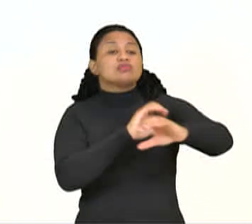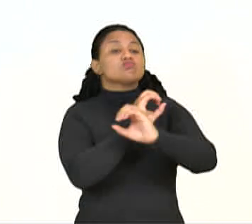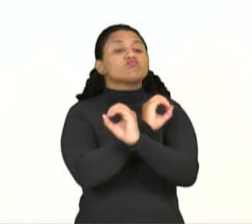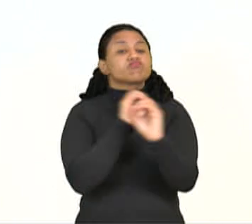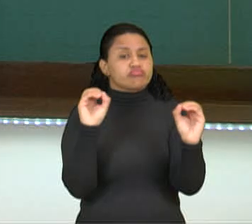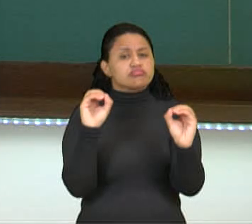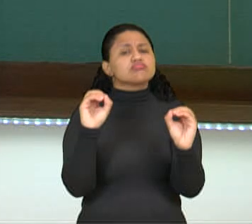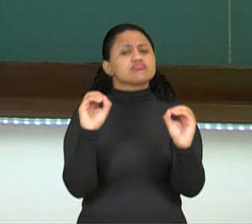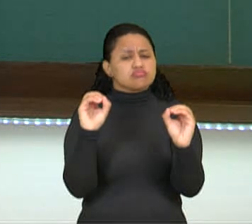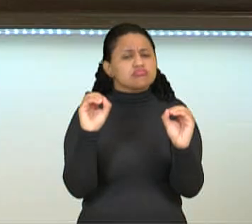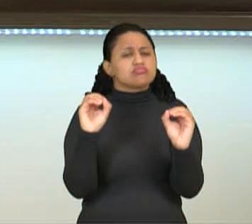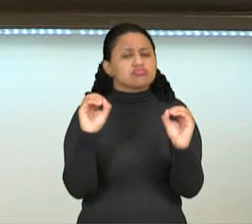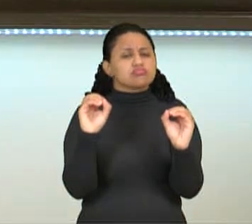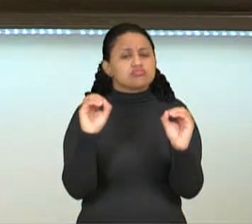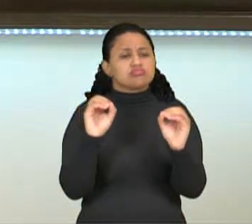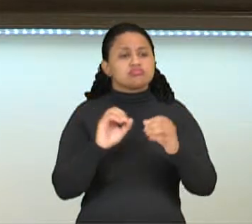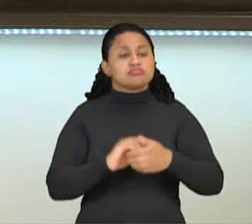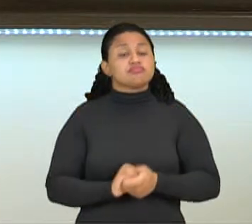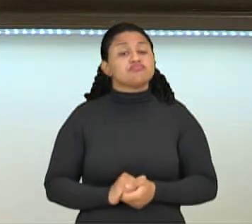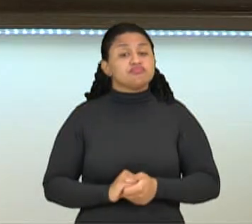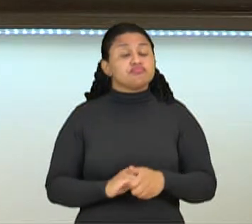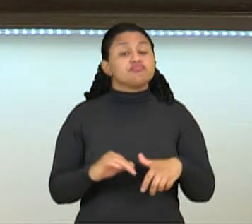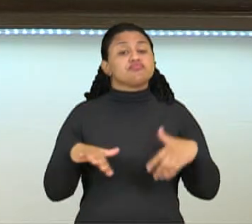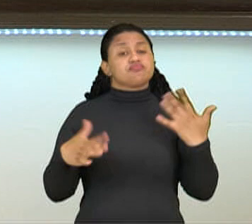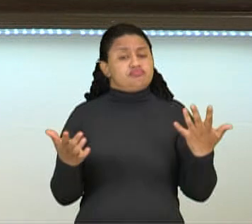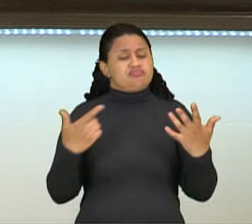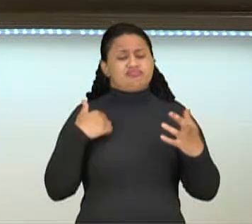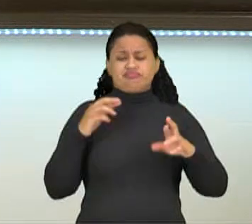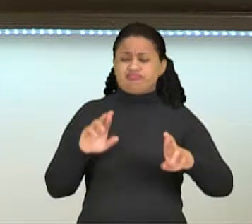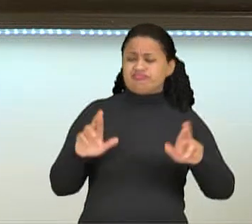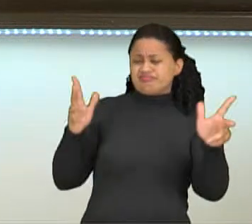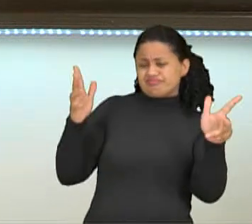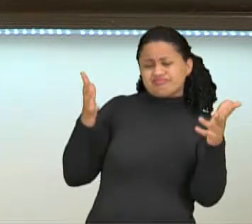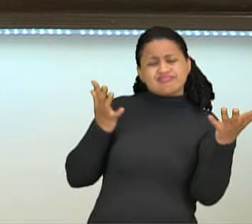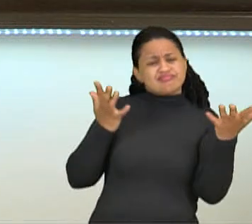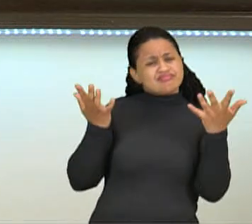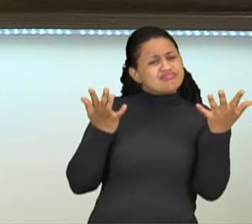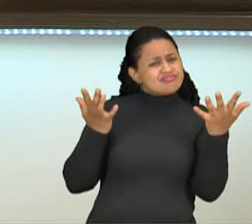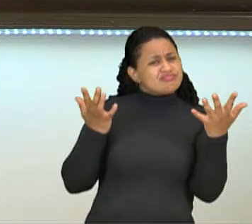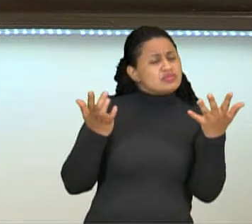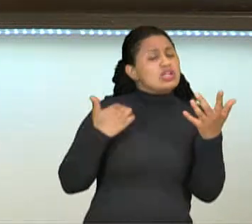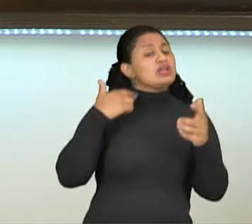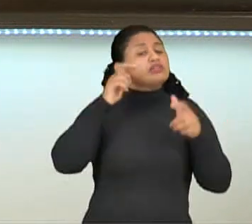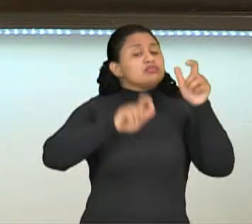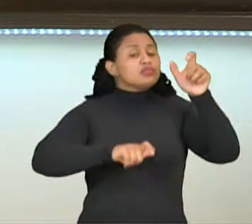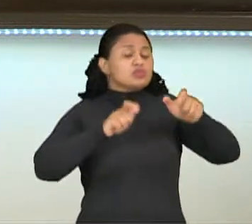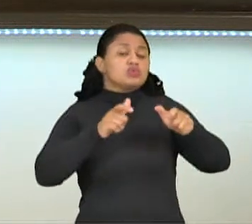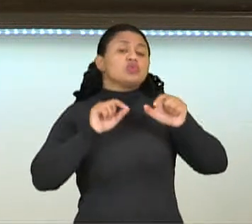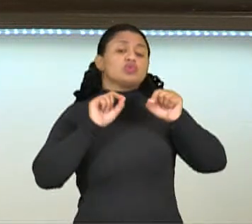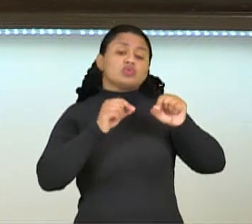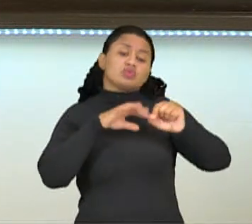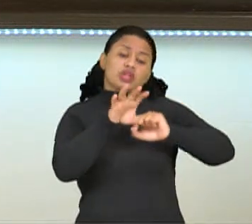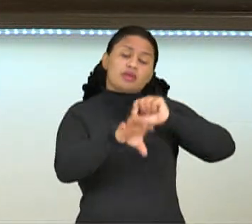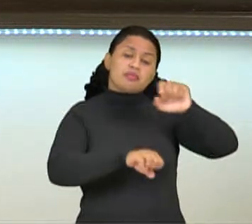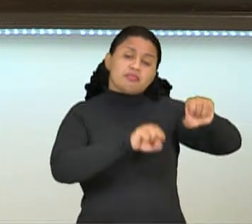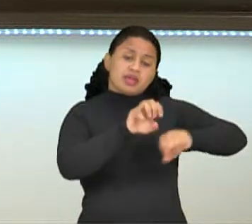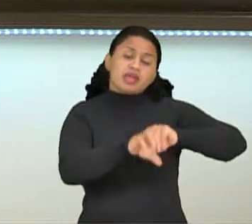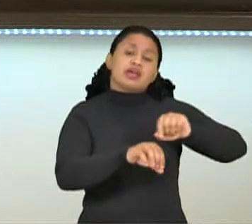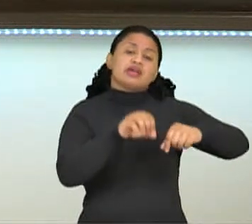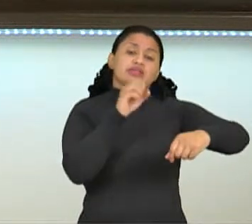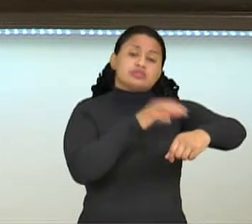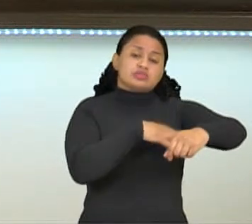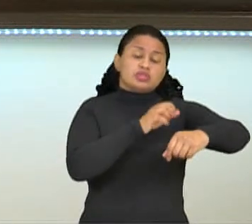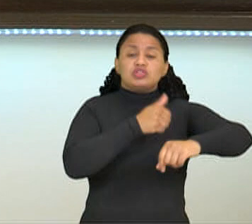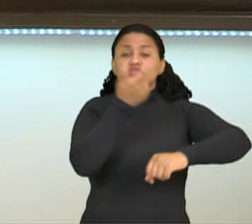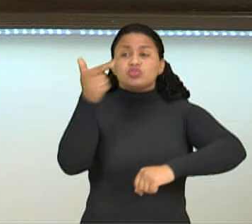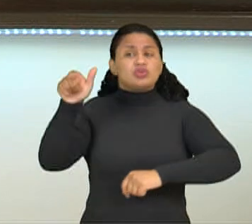Zero. É muito contraditório, né? As pessoas estarem catando o lixo